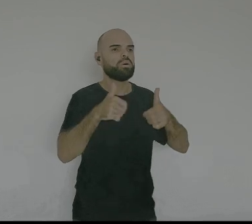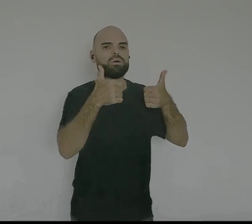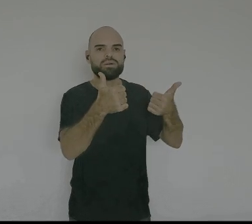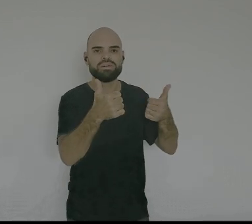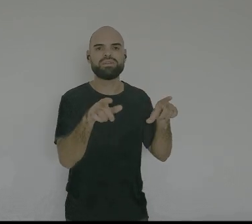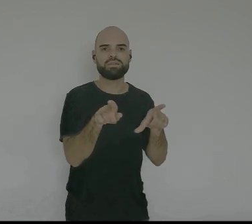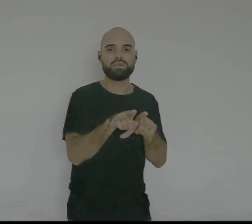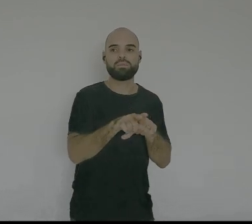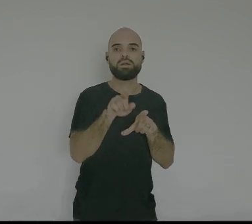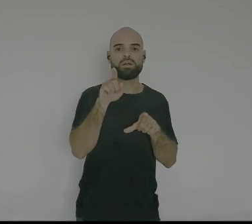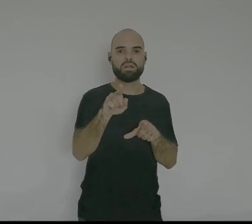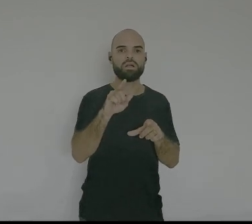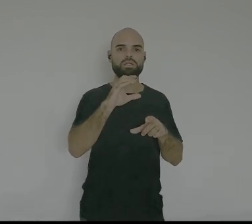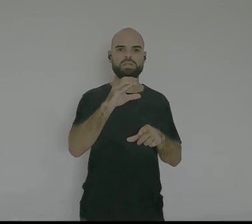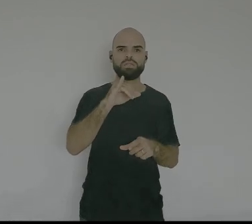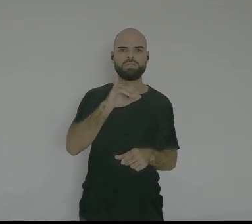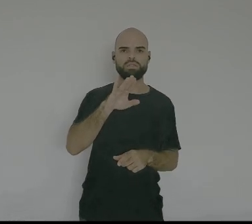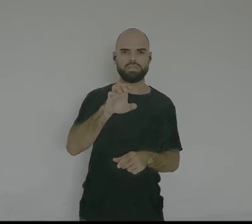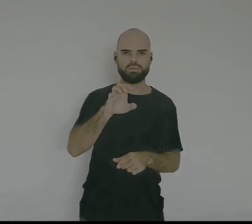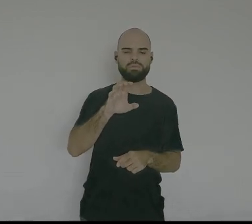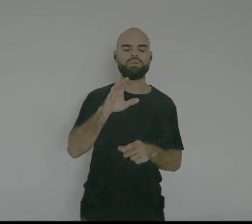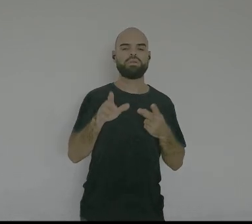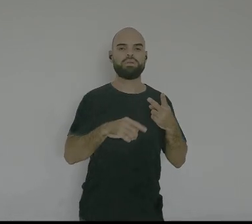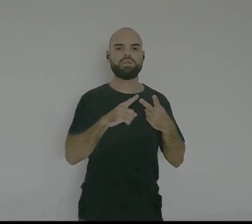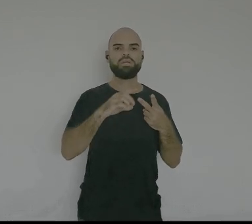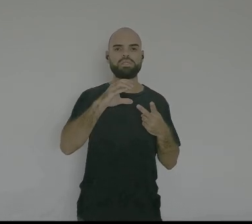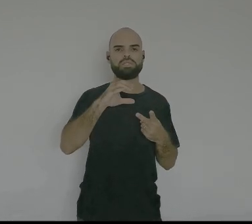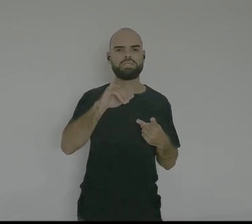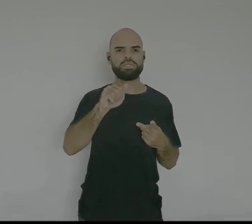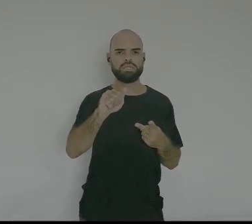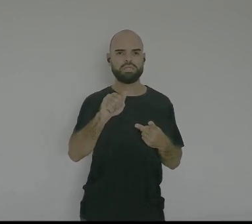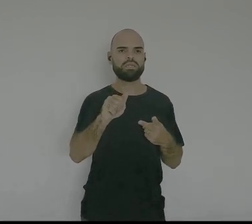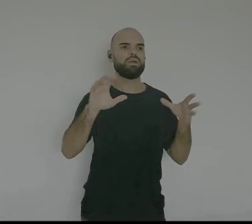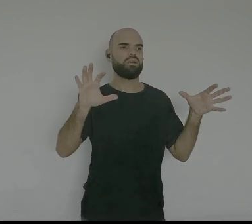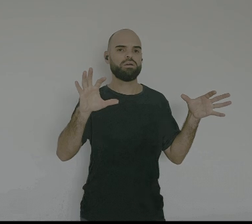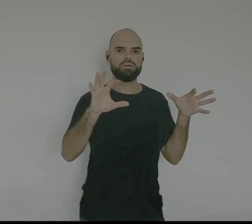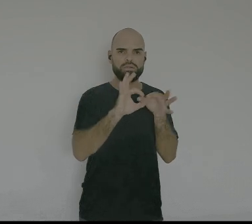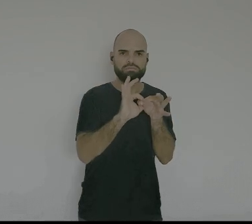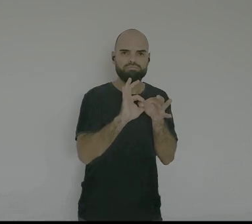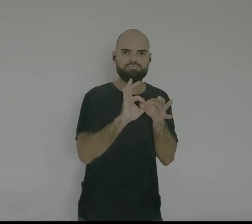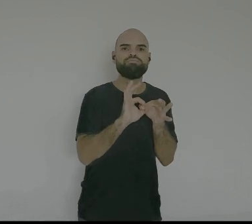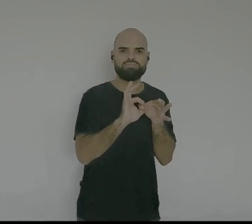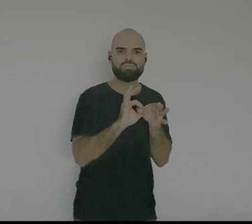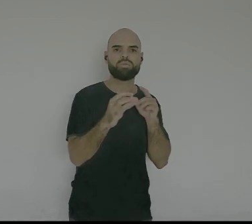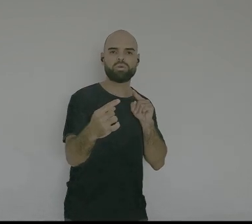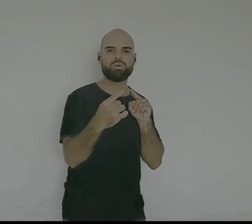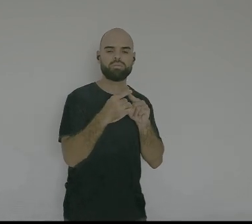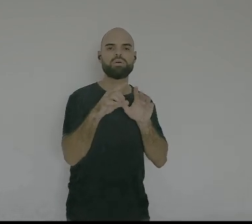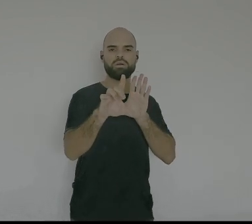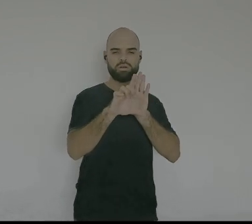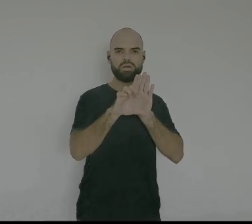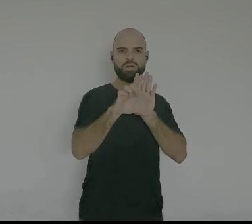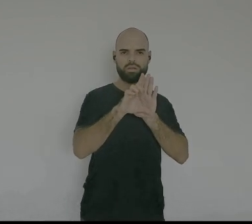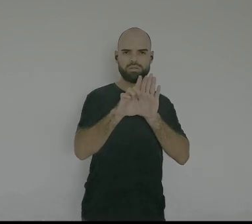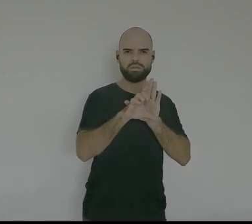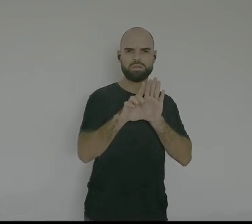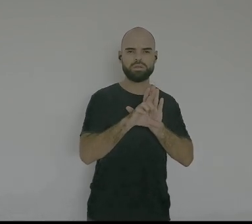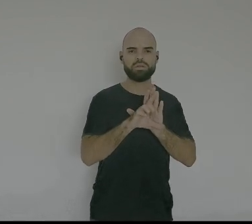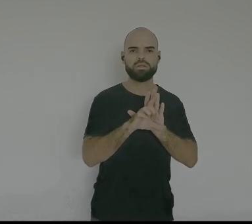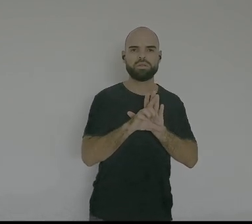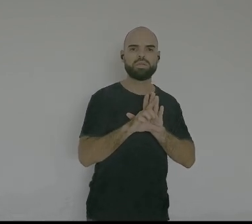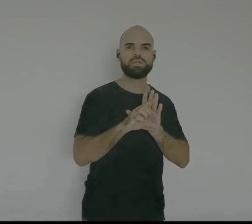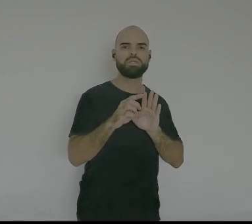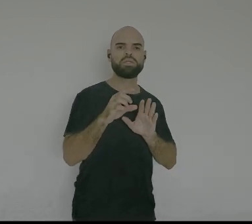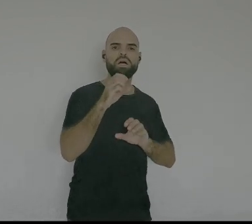como contribuirá para a efetivação dos acordos pactuados na CIB-CIR, conforme a resolução